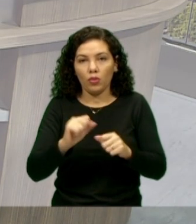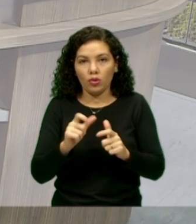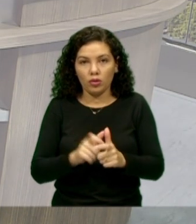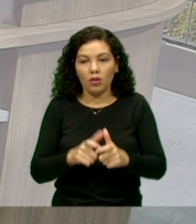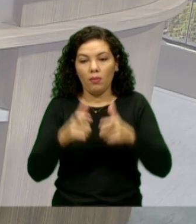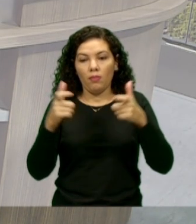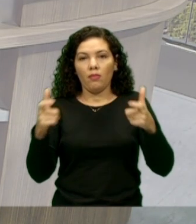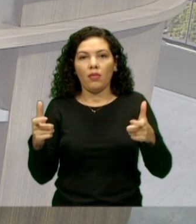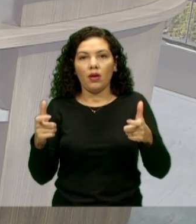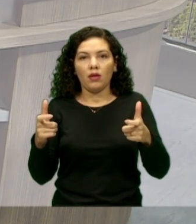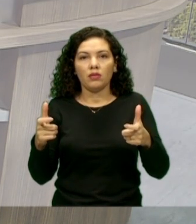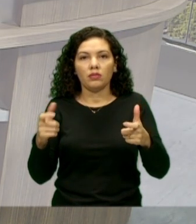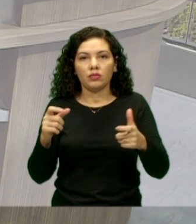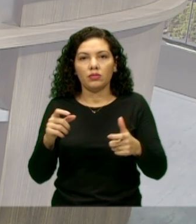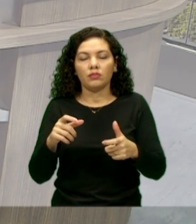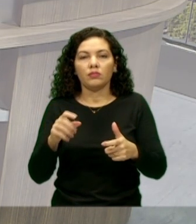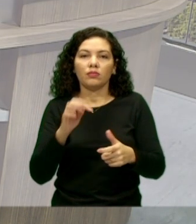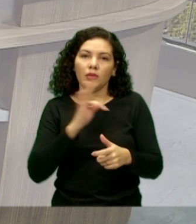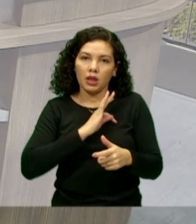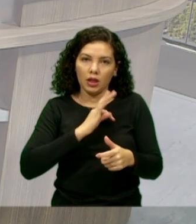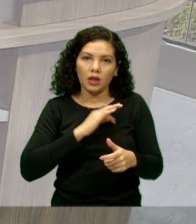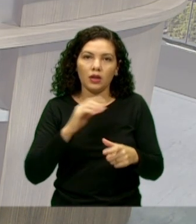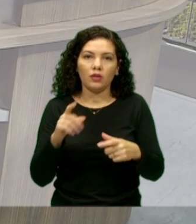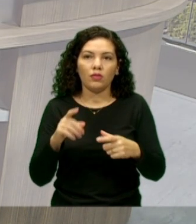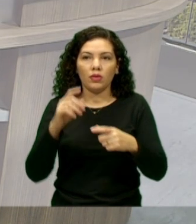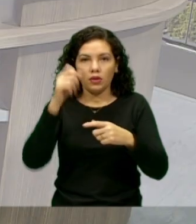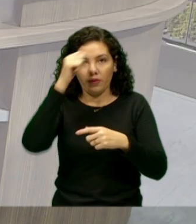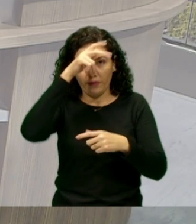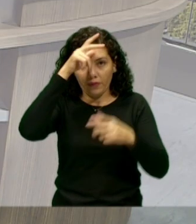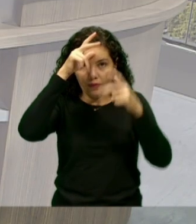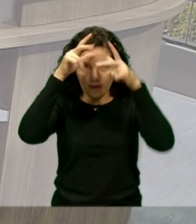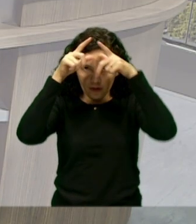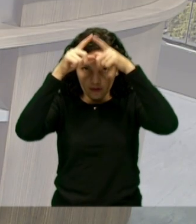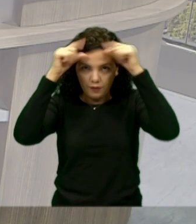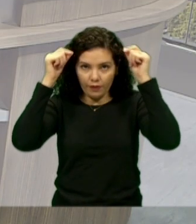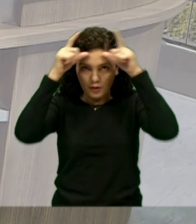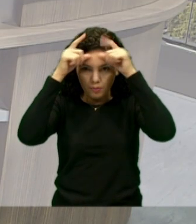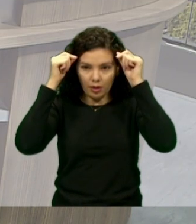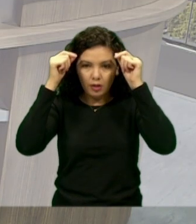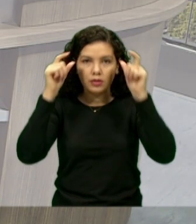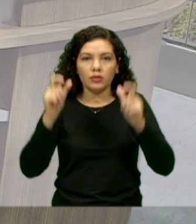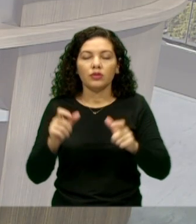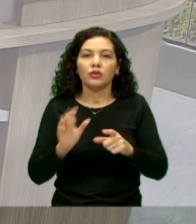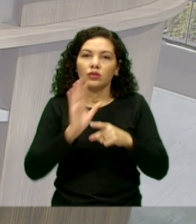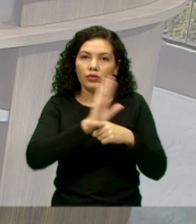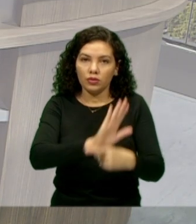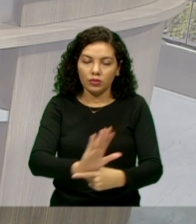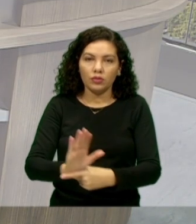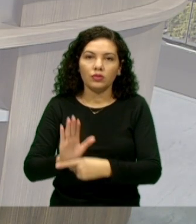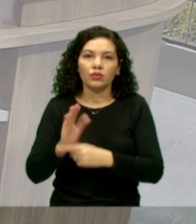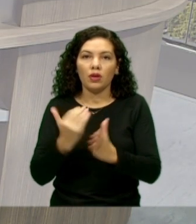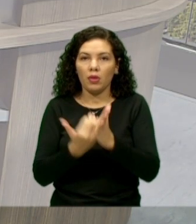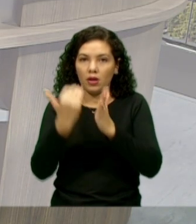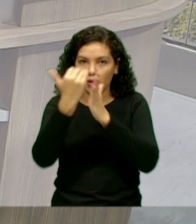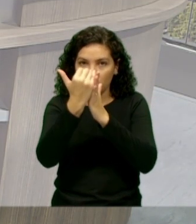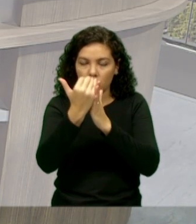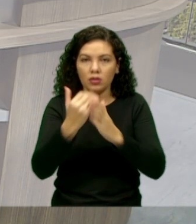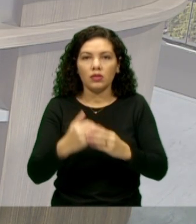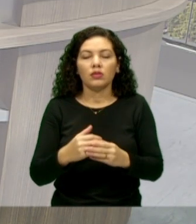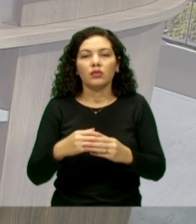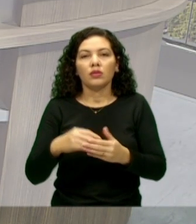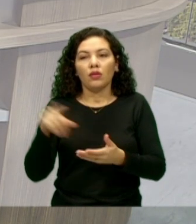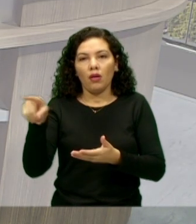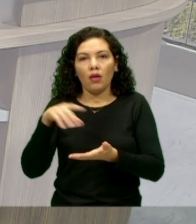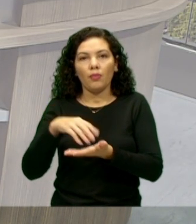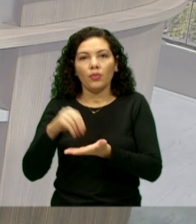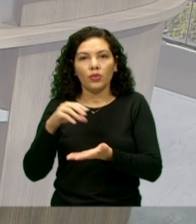de um técnico, multiplicando o trabalho da enfermagem. E com isso, o modelo do ESF,